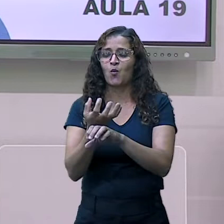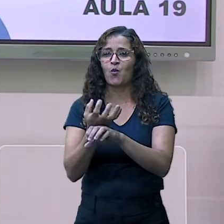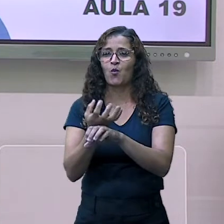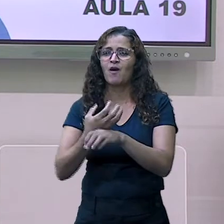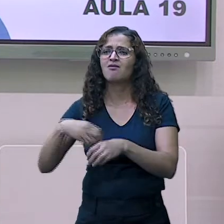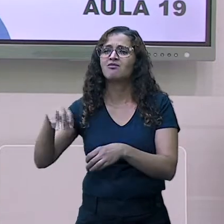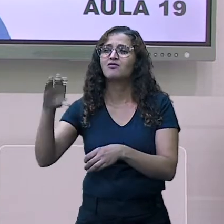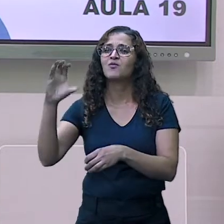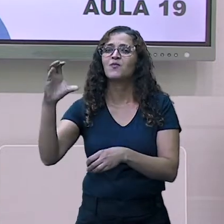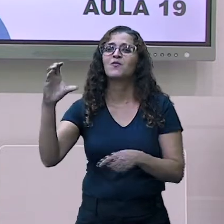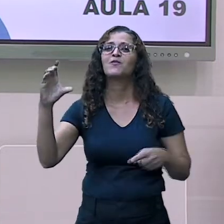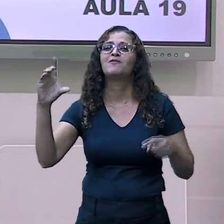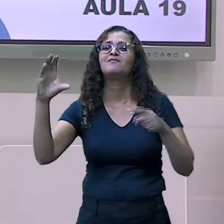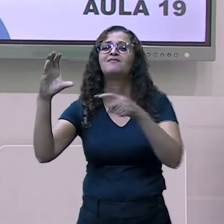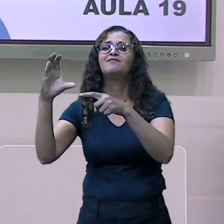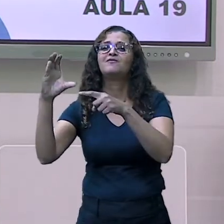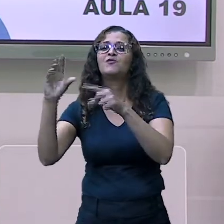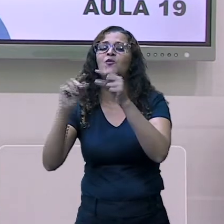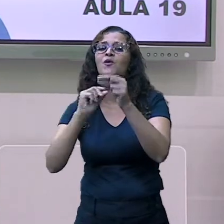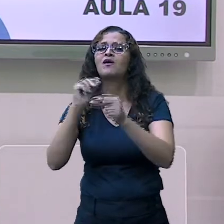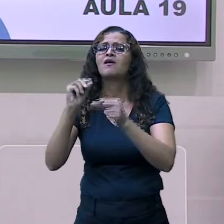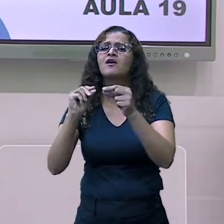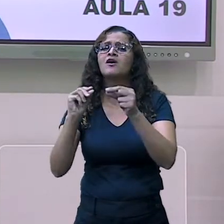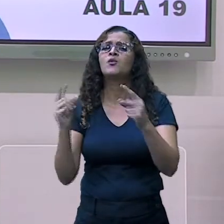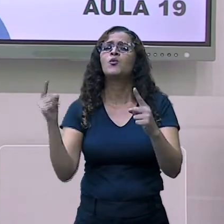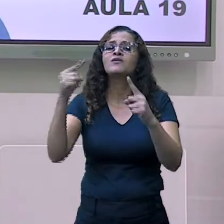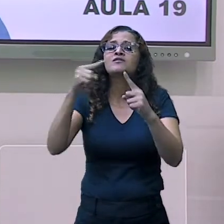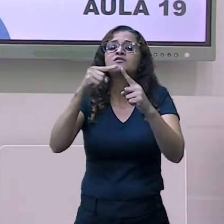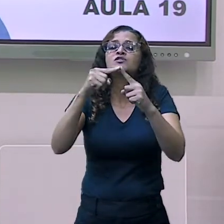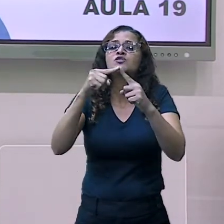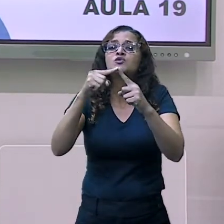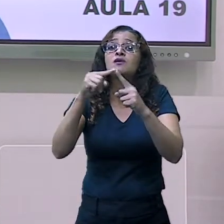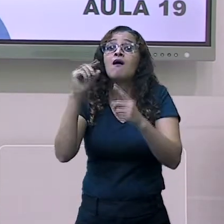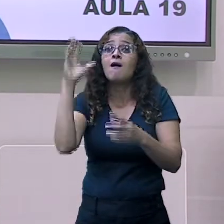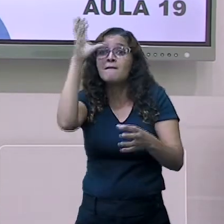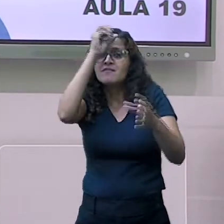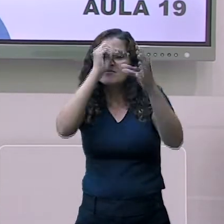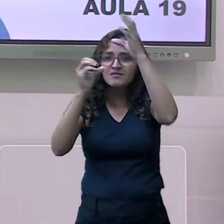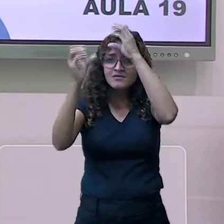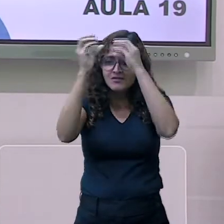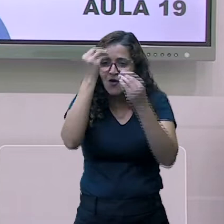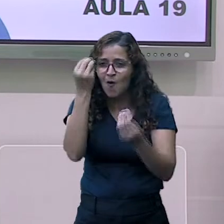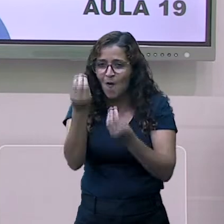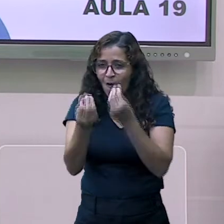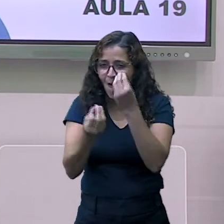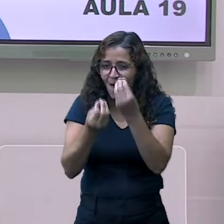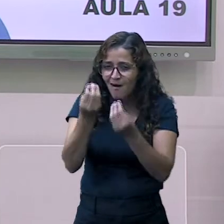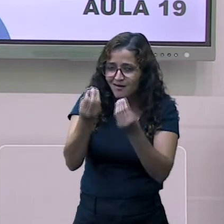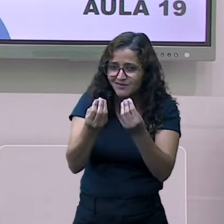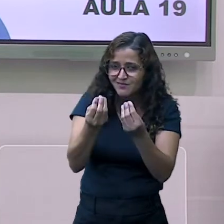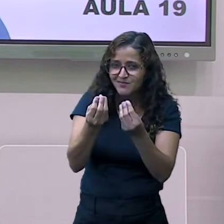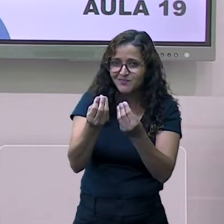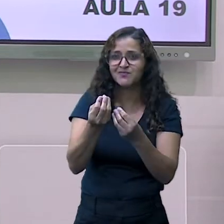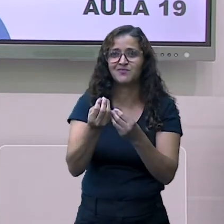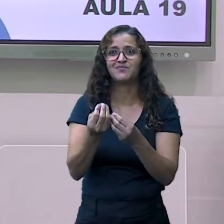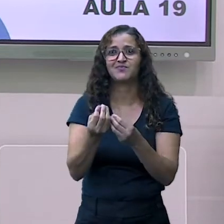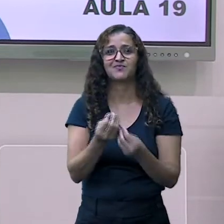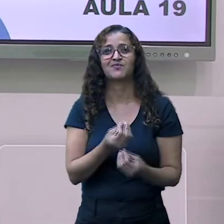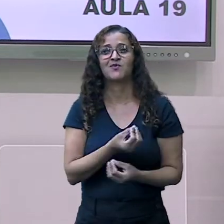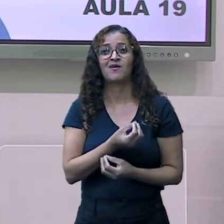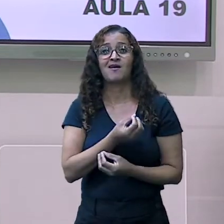Ciências, objeto de conhecimento, bactérias e fungos, aula de número